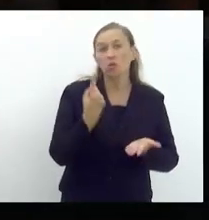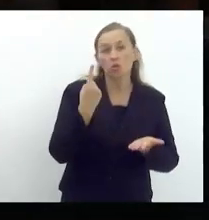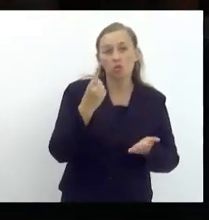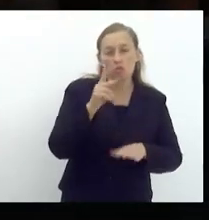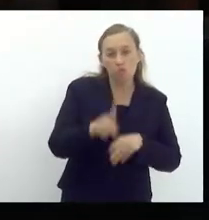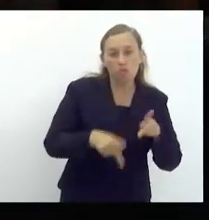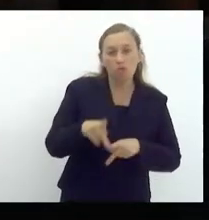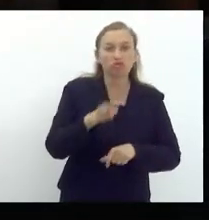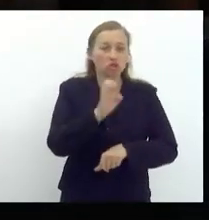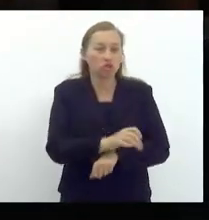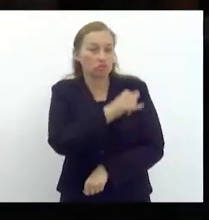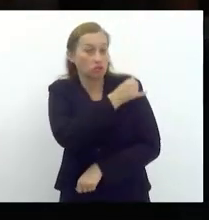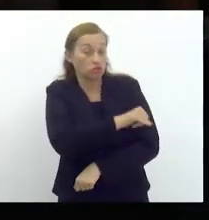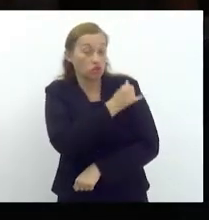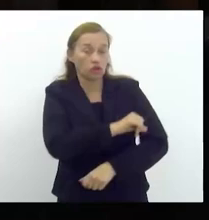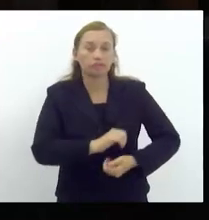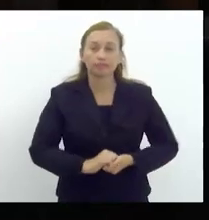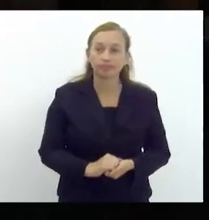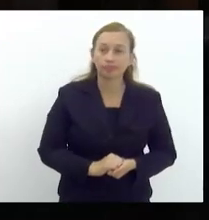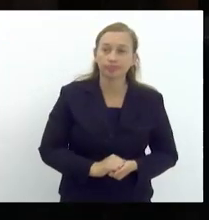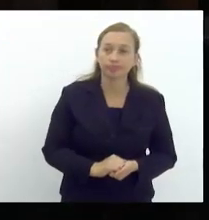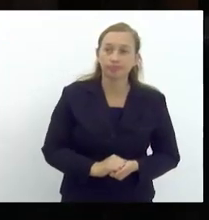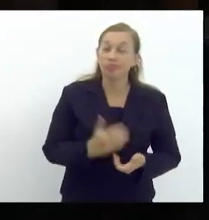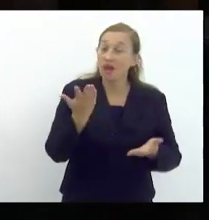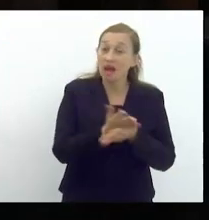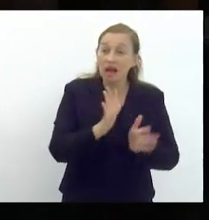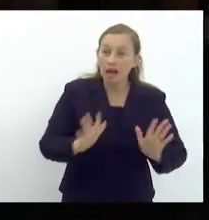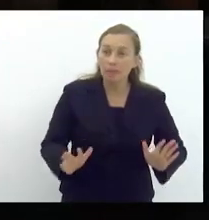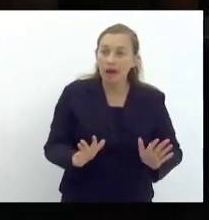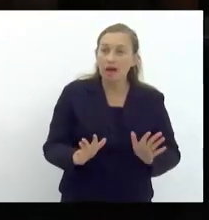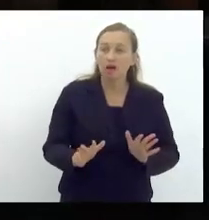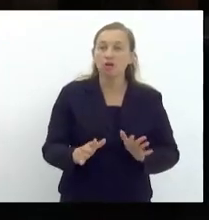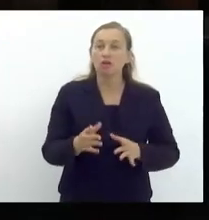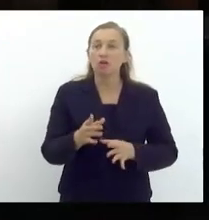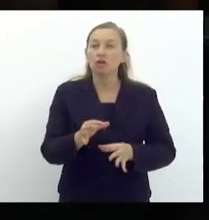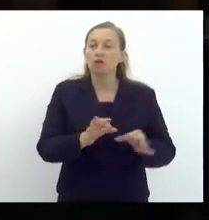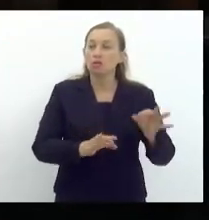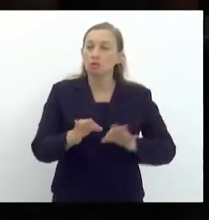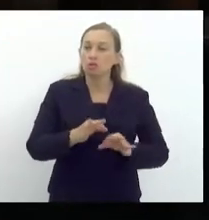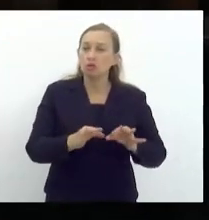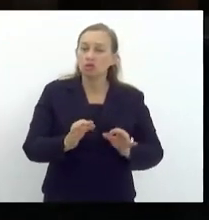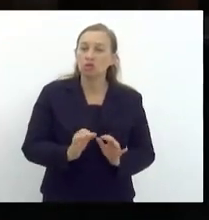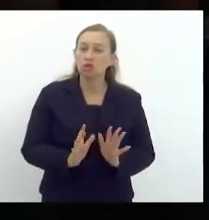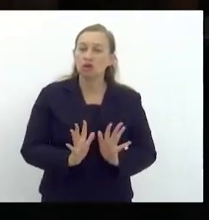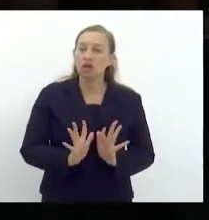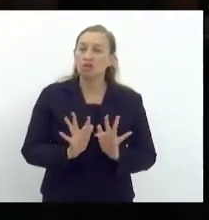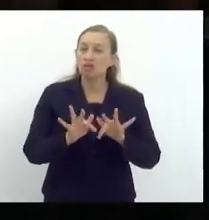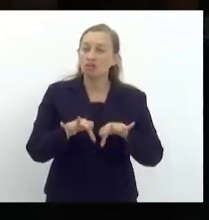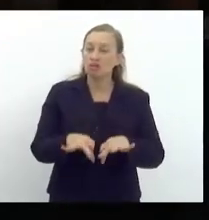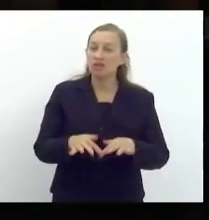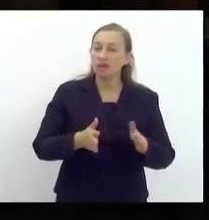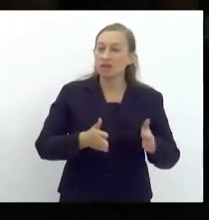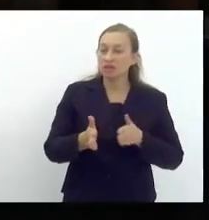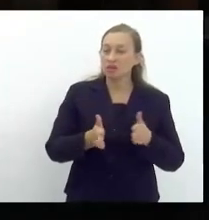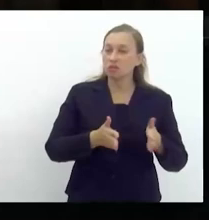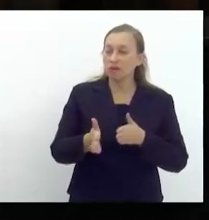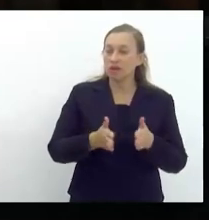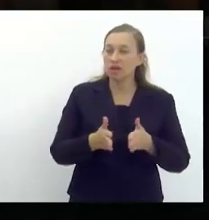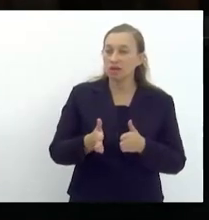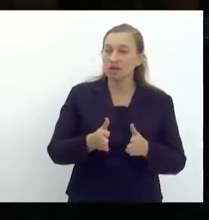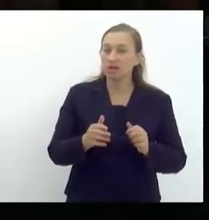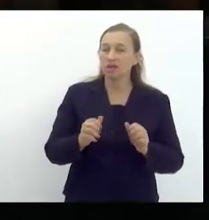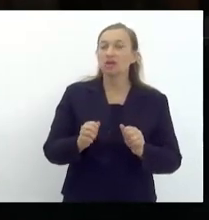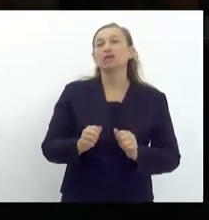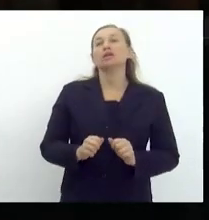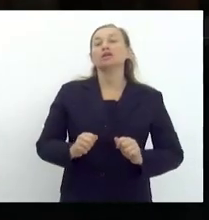do estado do Rio de Janeiro decide acabar com um programa não apagar das luzes da Assembleia